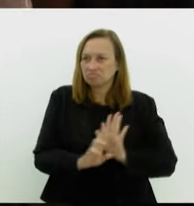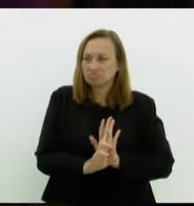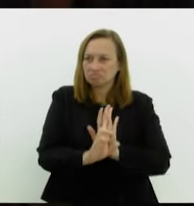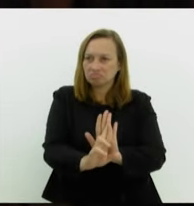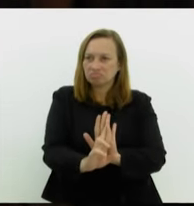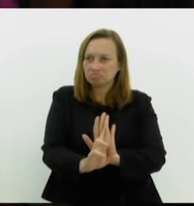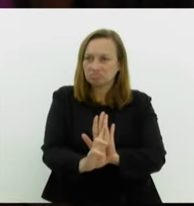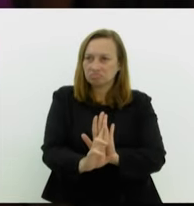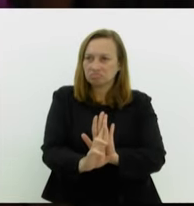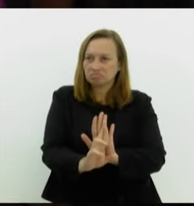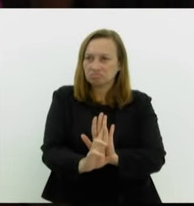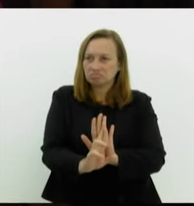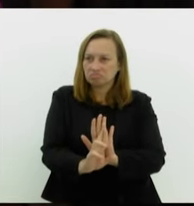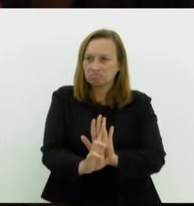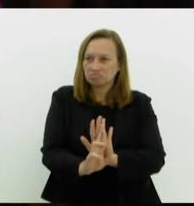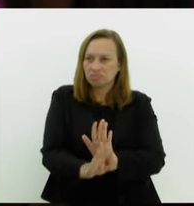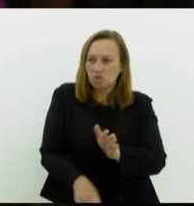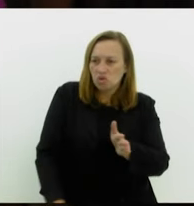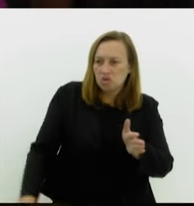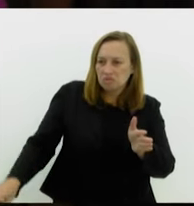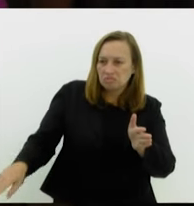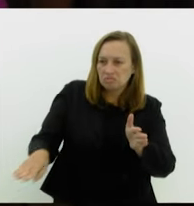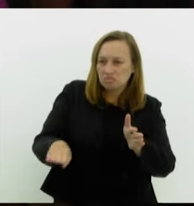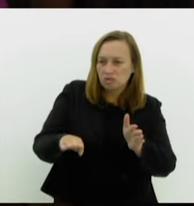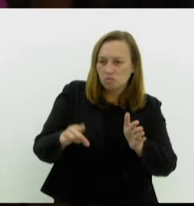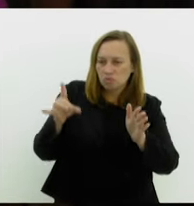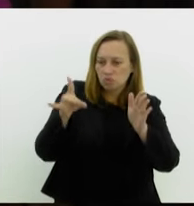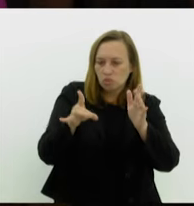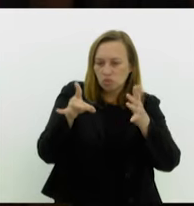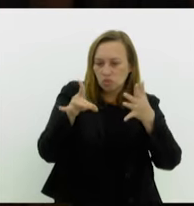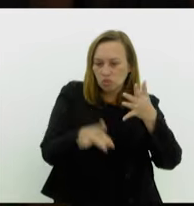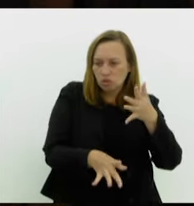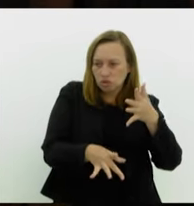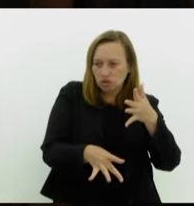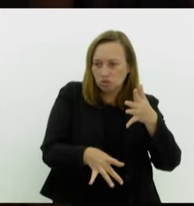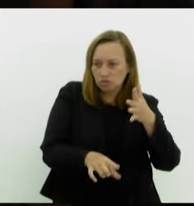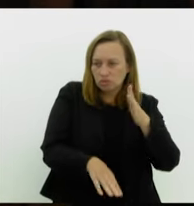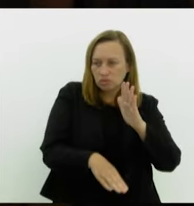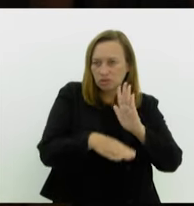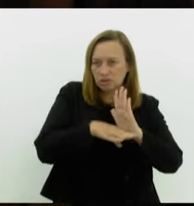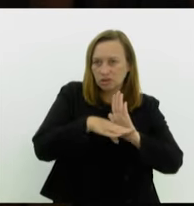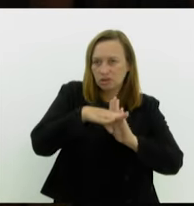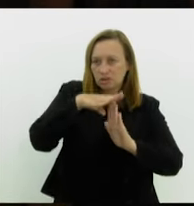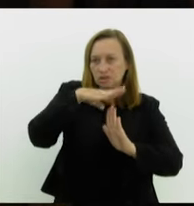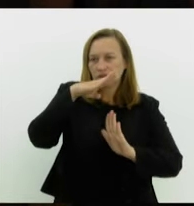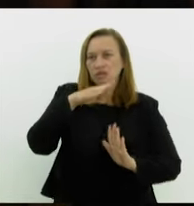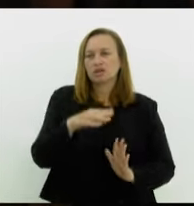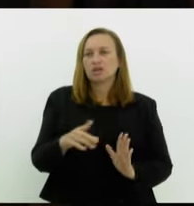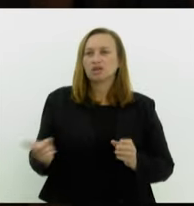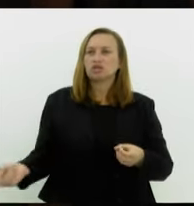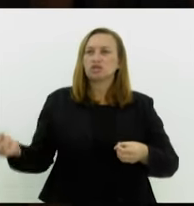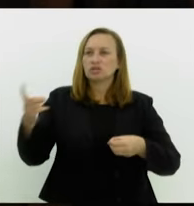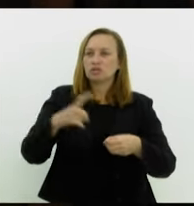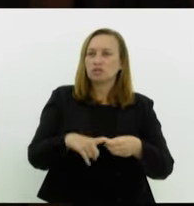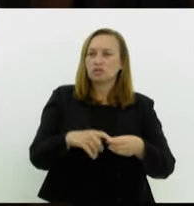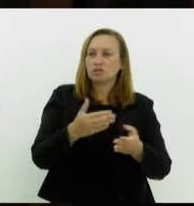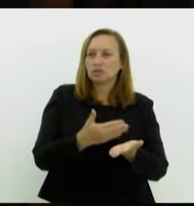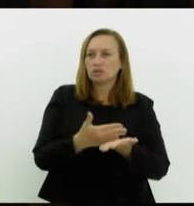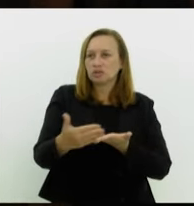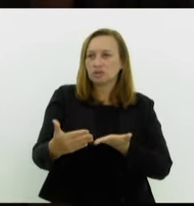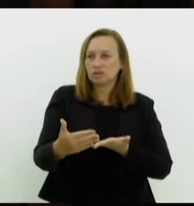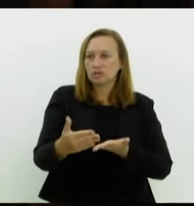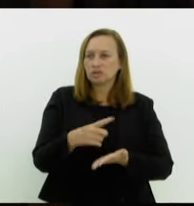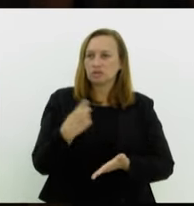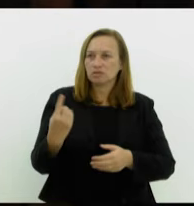representatividade tão lá embaixo e aí a gente volta pro começo da